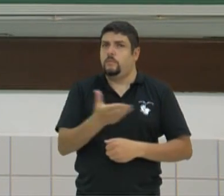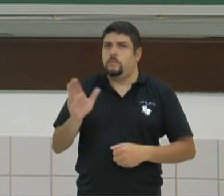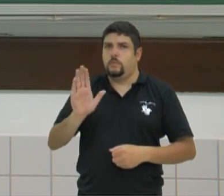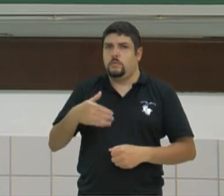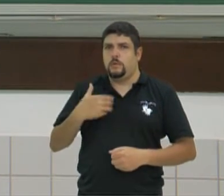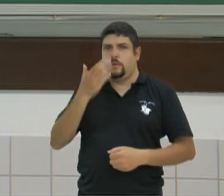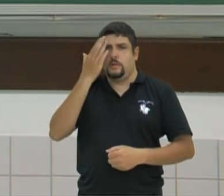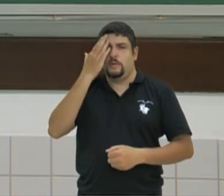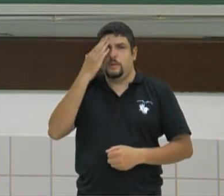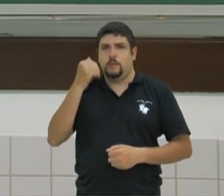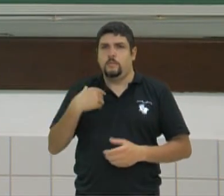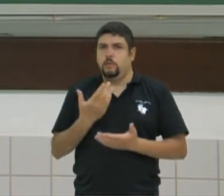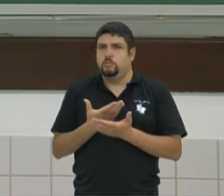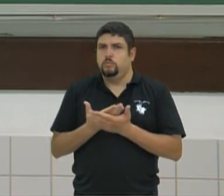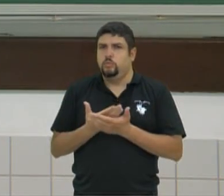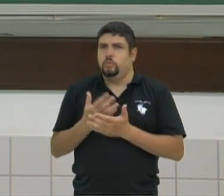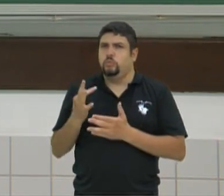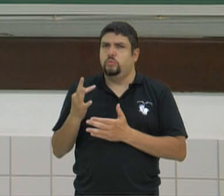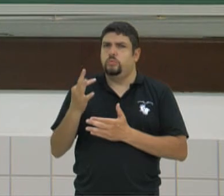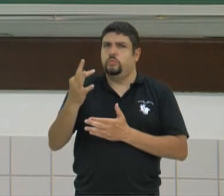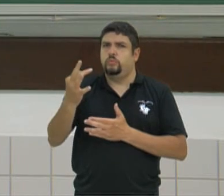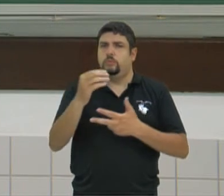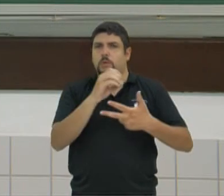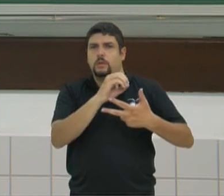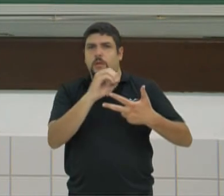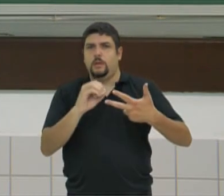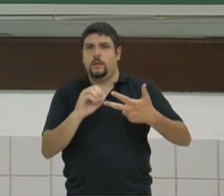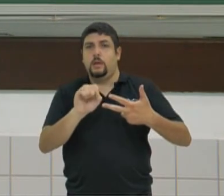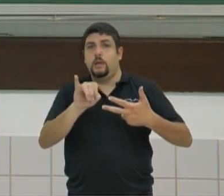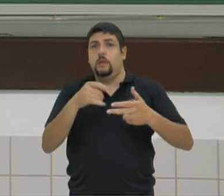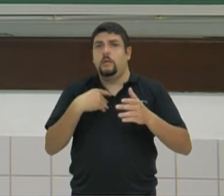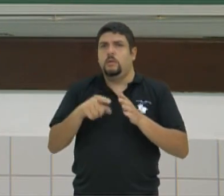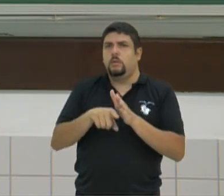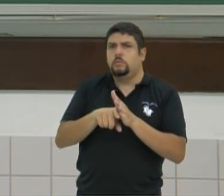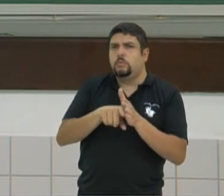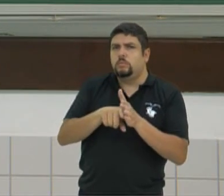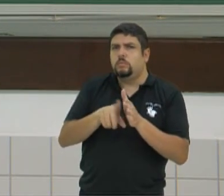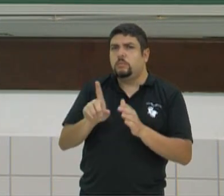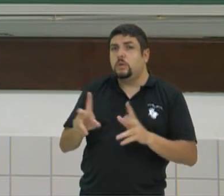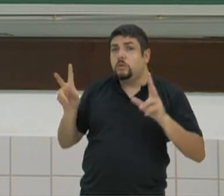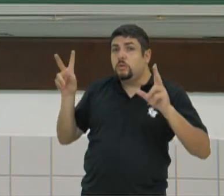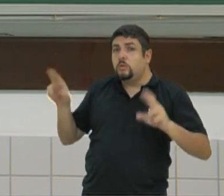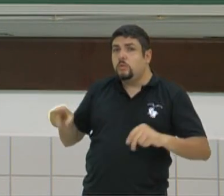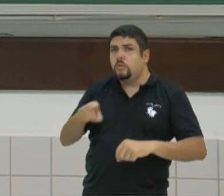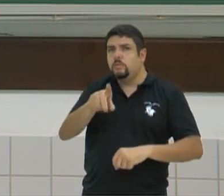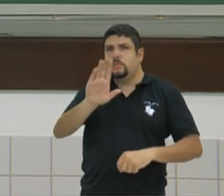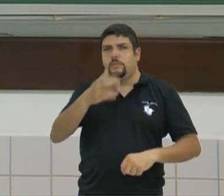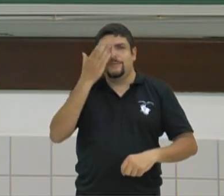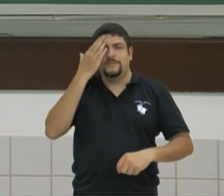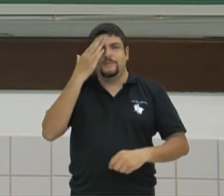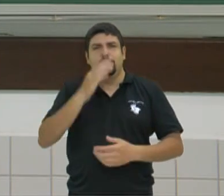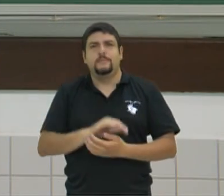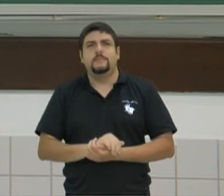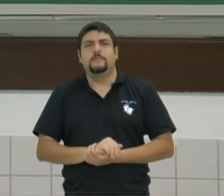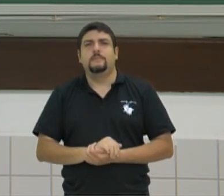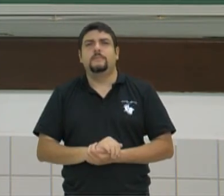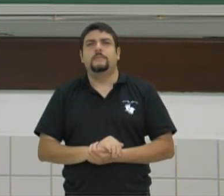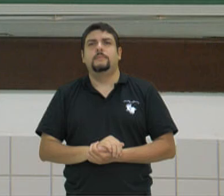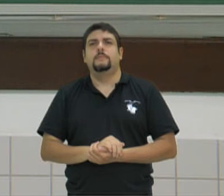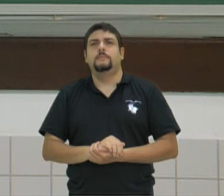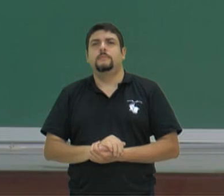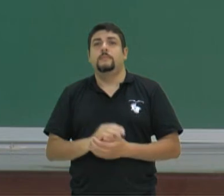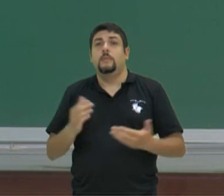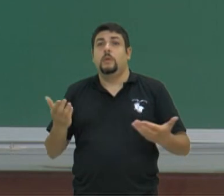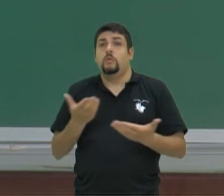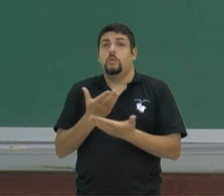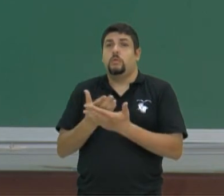aí direitinho, porque daqui a uns anos você vai fazer Enem, e se cair uma questão como essa, você tira de letra. Beleza? Vamos continuando. O que